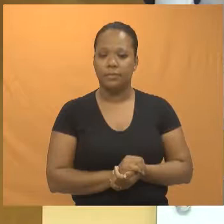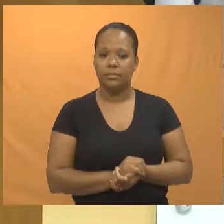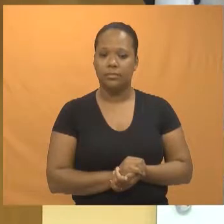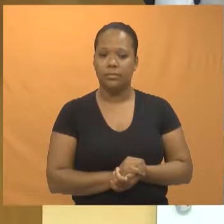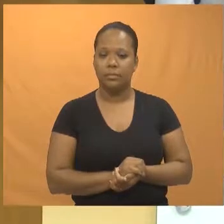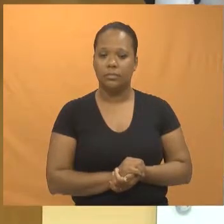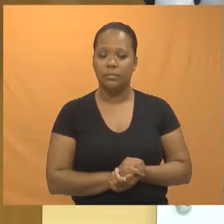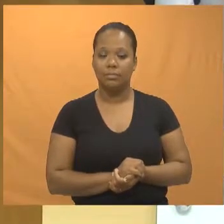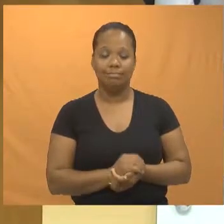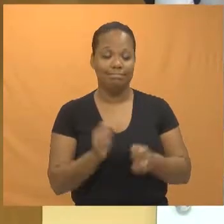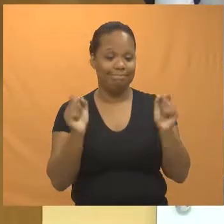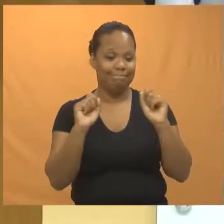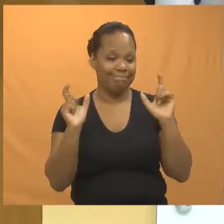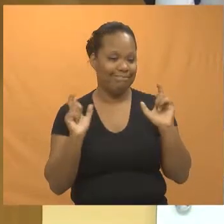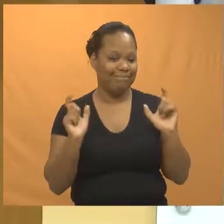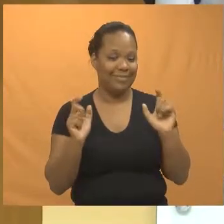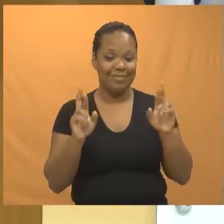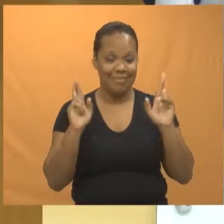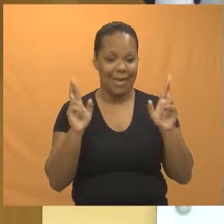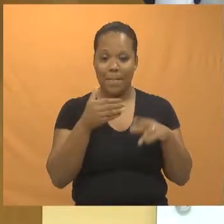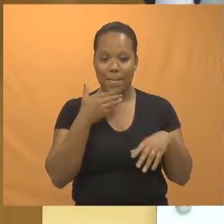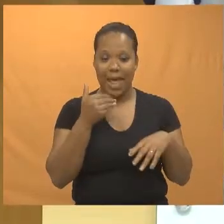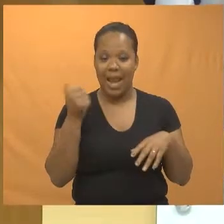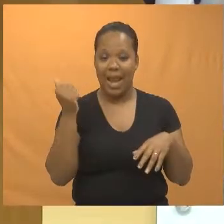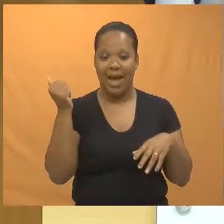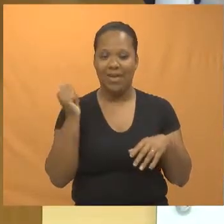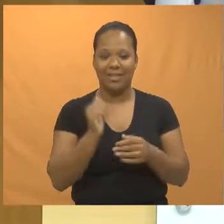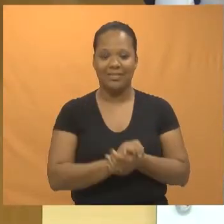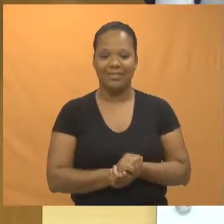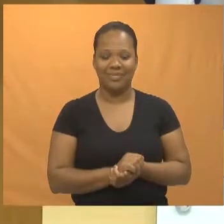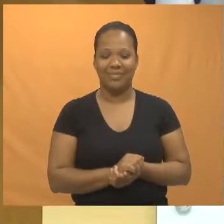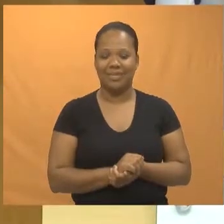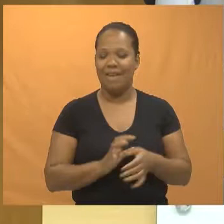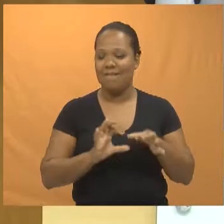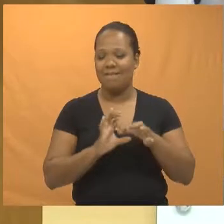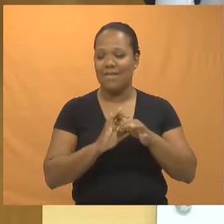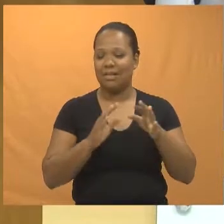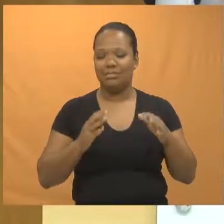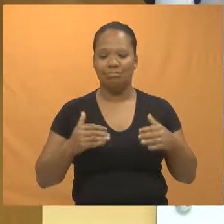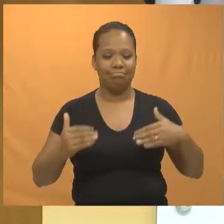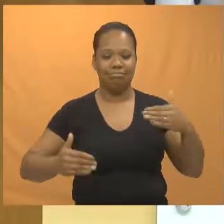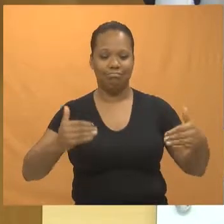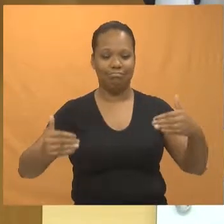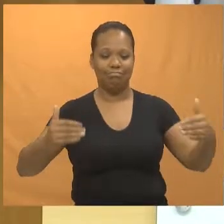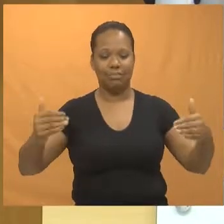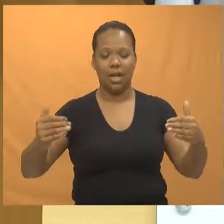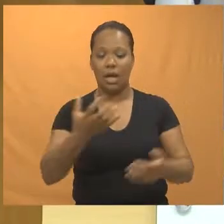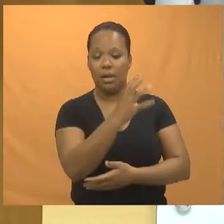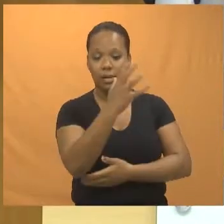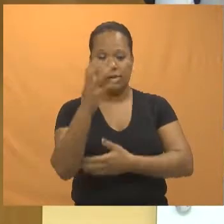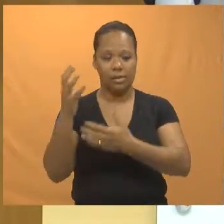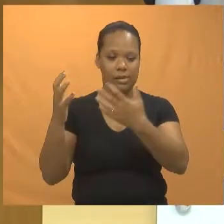nossa expectativa aí de que a coisa melhore, Júlio Pires. E daí a coisa flui, né? E o meio ambiente vai